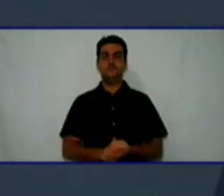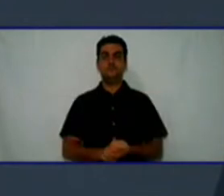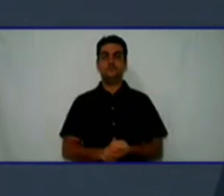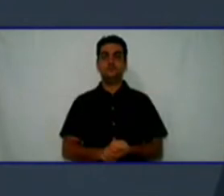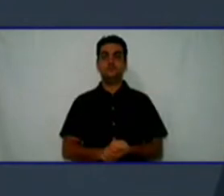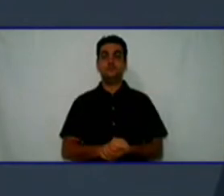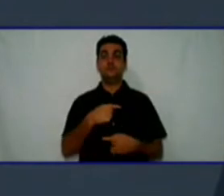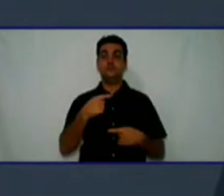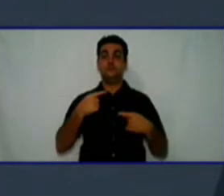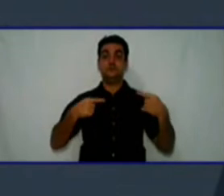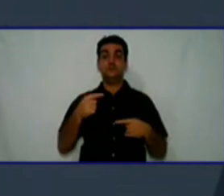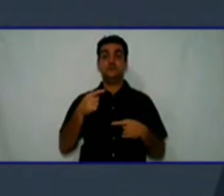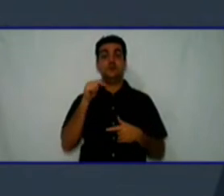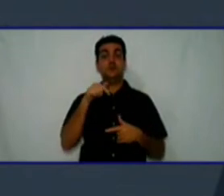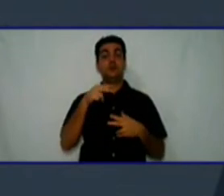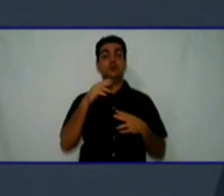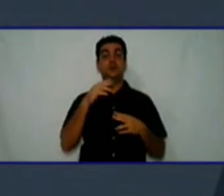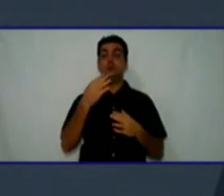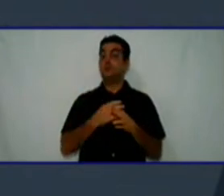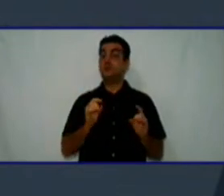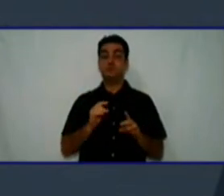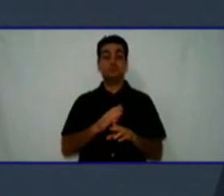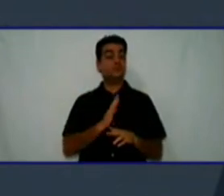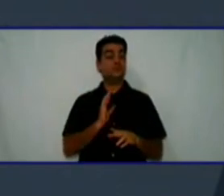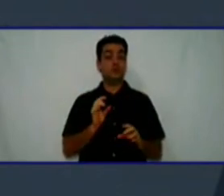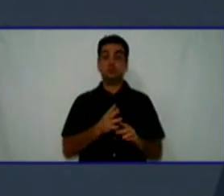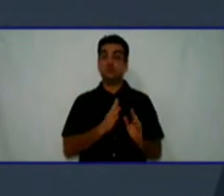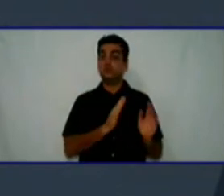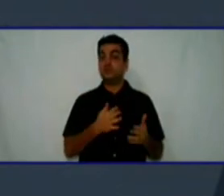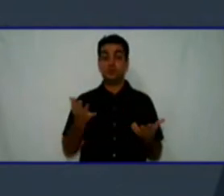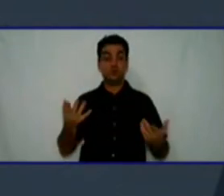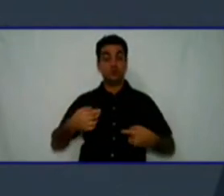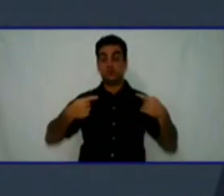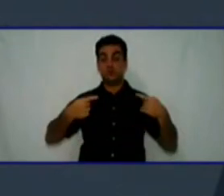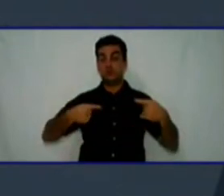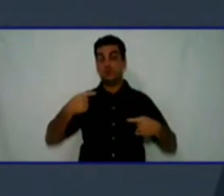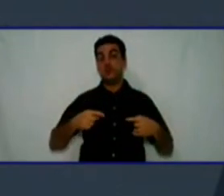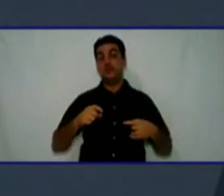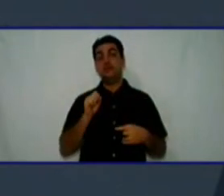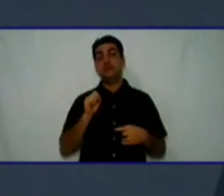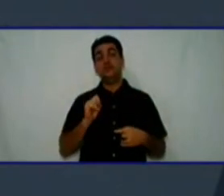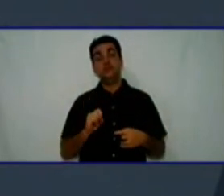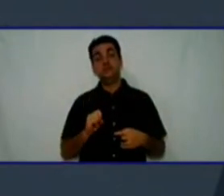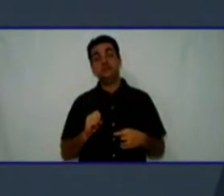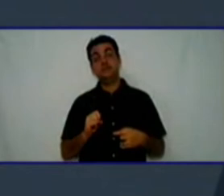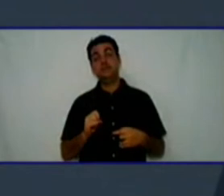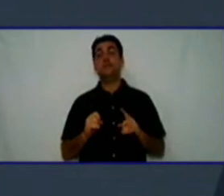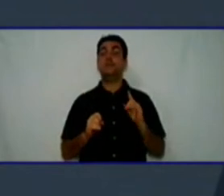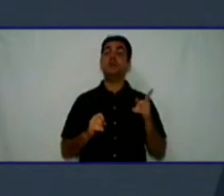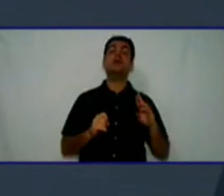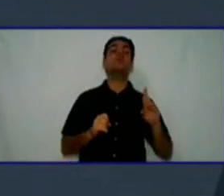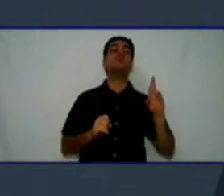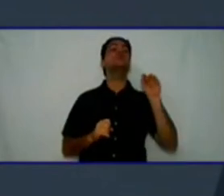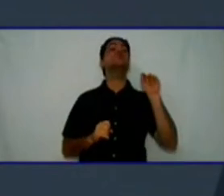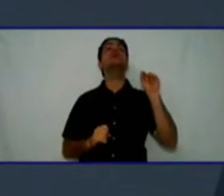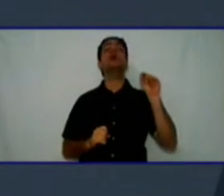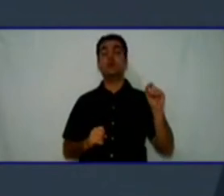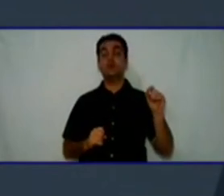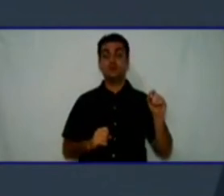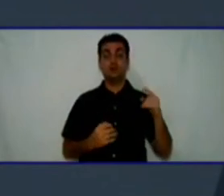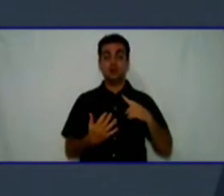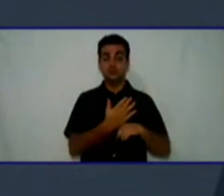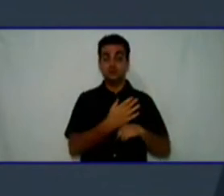Essa questão já se encerrou. A prestação de contas. Está a se discutir se eles têm responsabilidade subsidiária